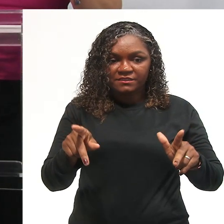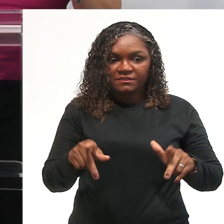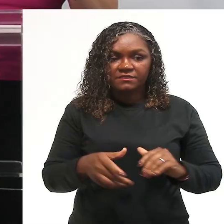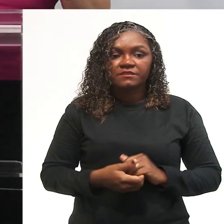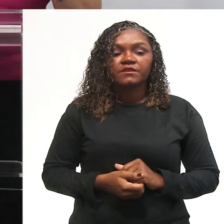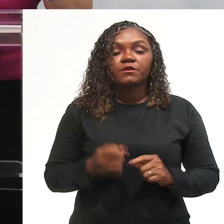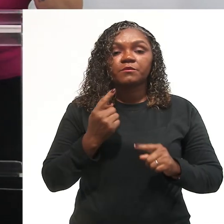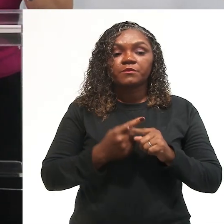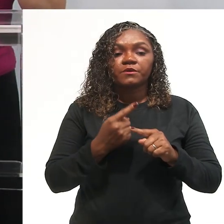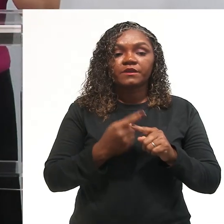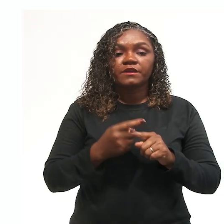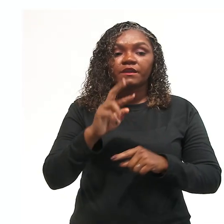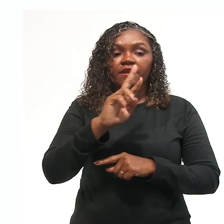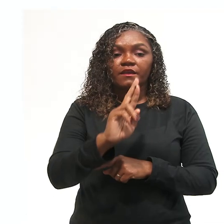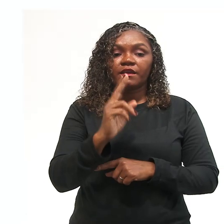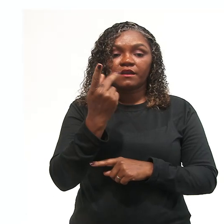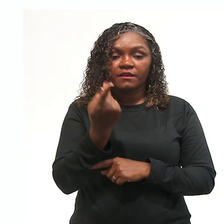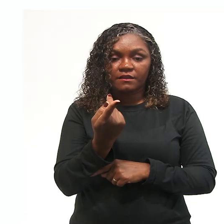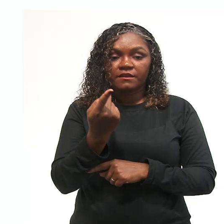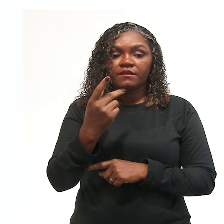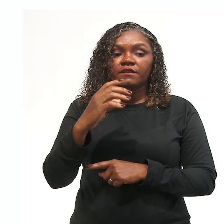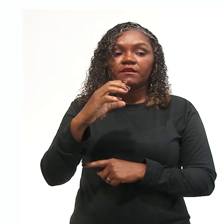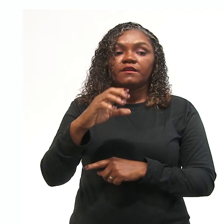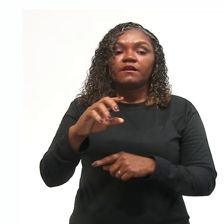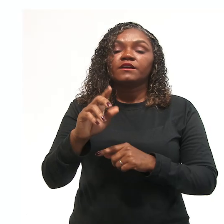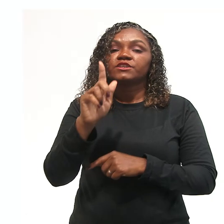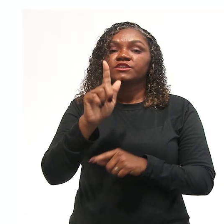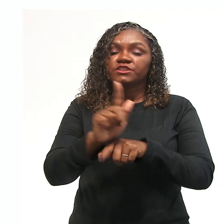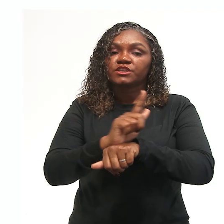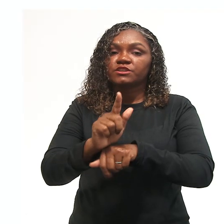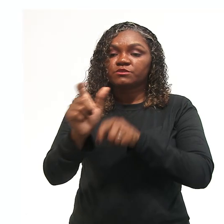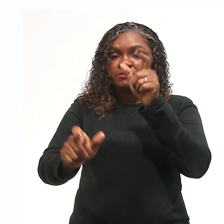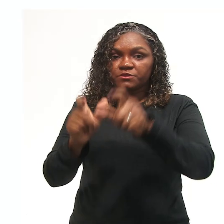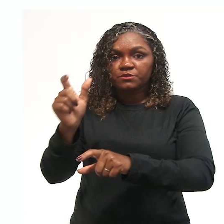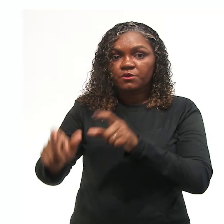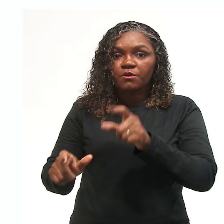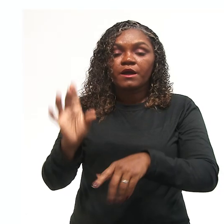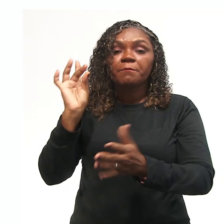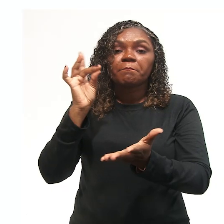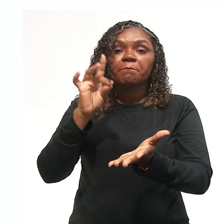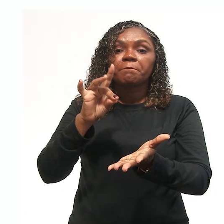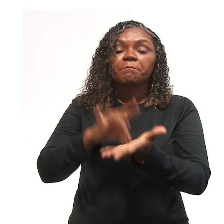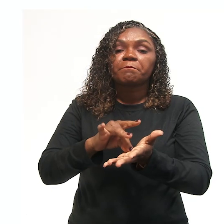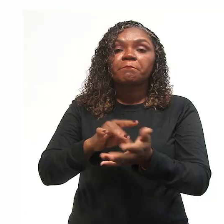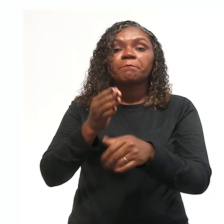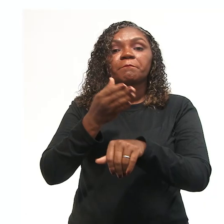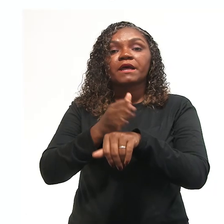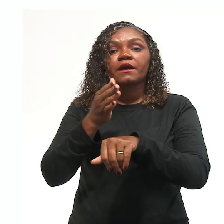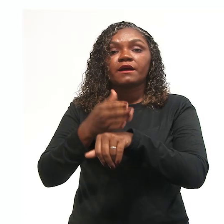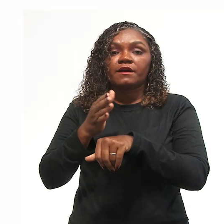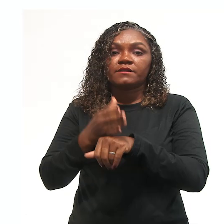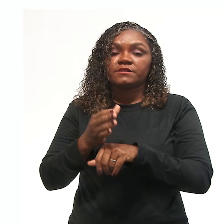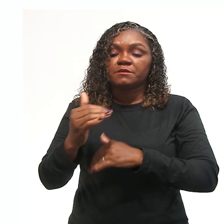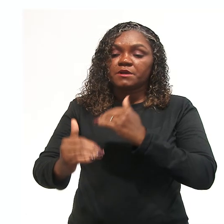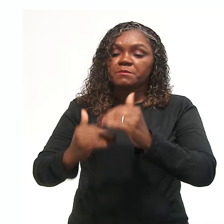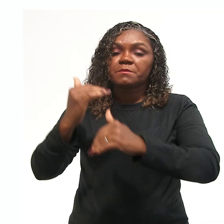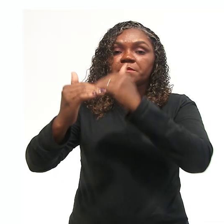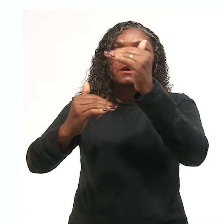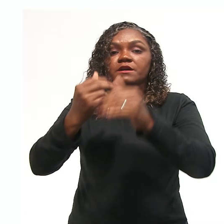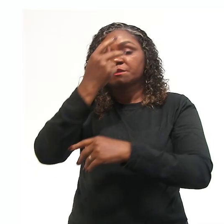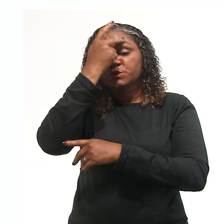está mais voltada para as questões práticas, para a questão de evolução das